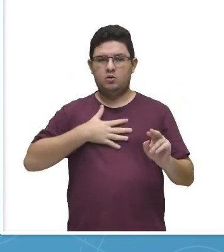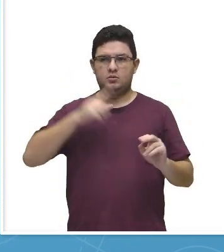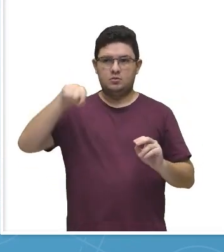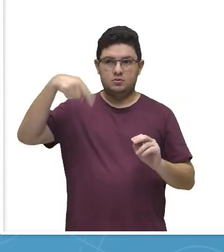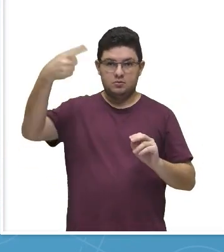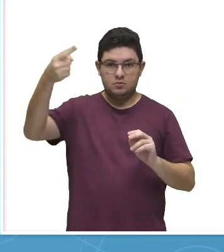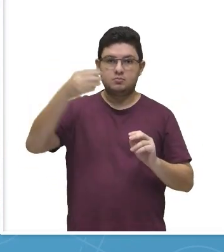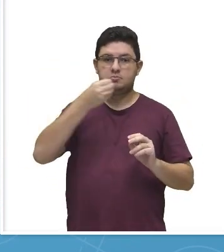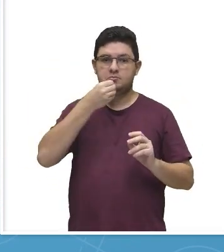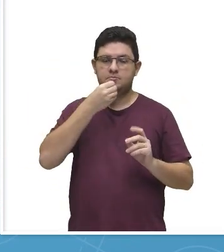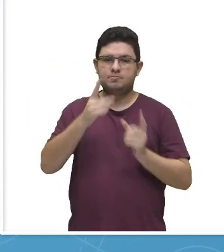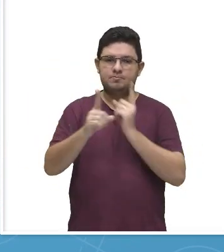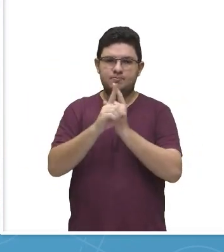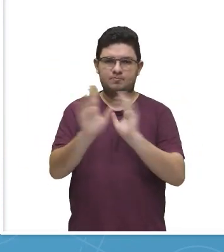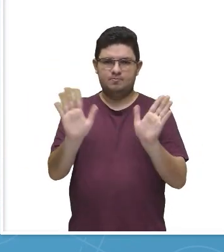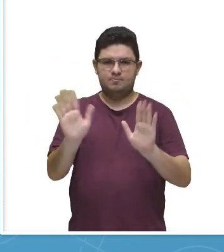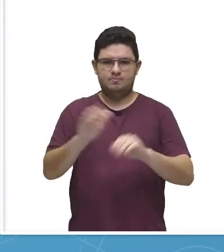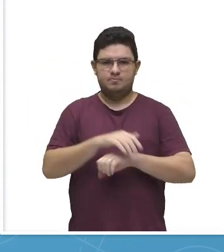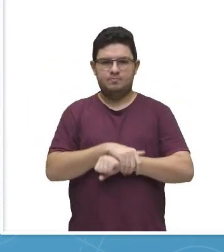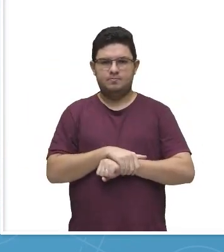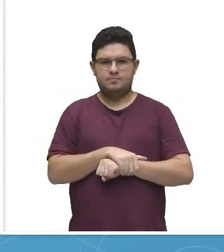próxima oportunidade.